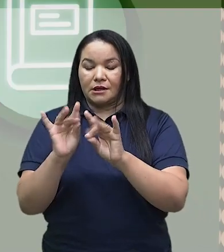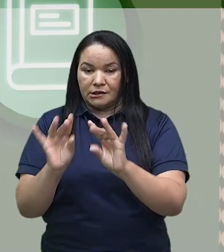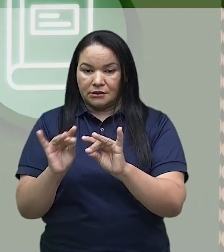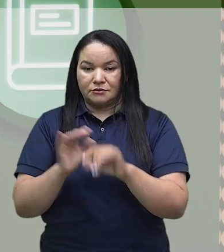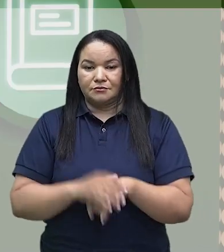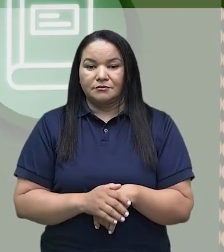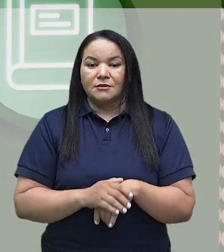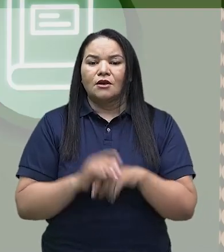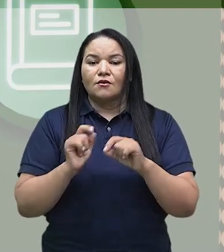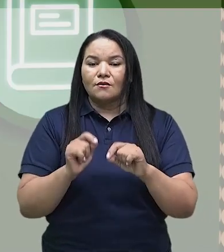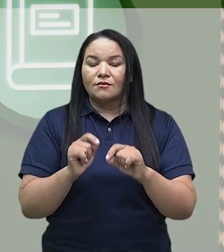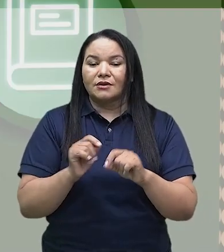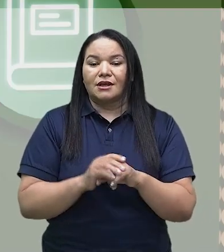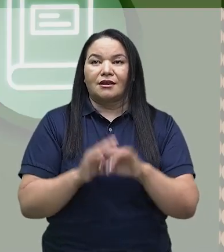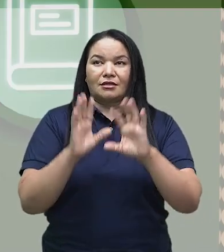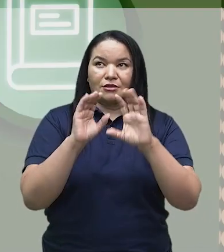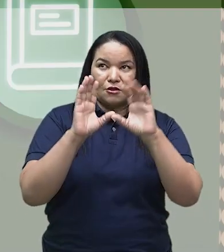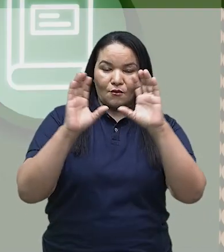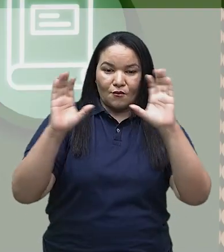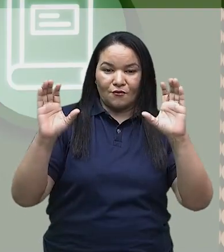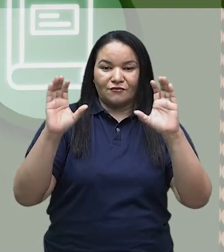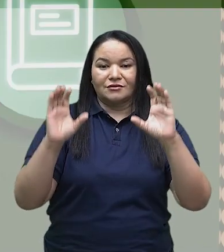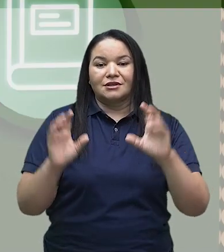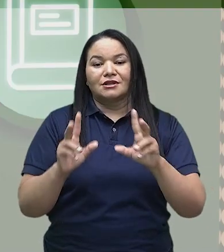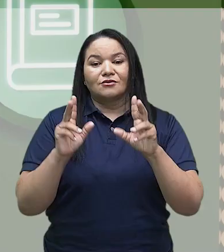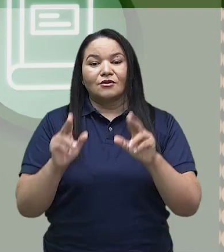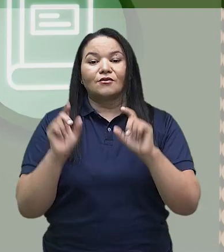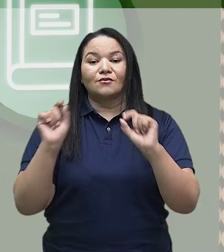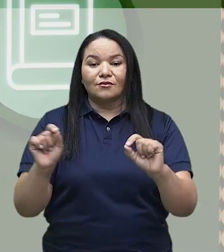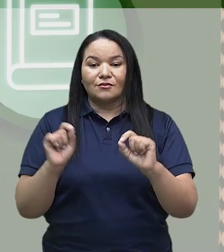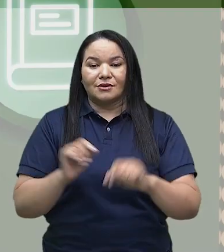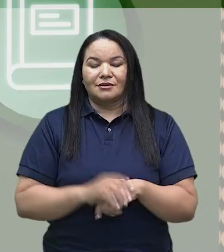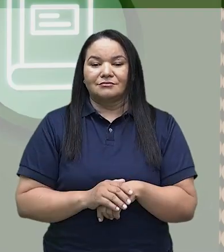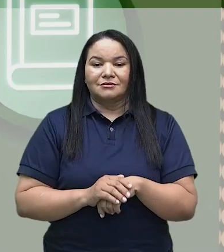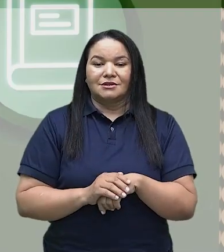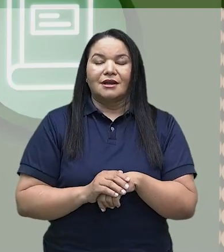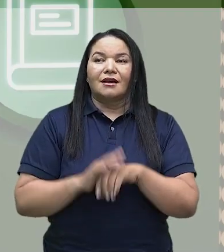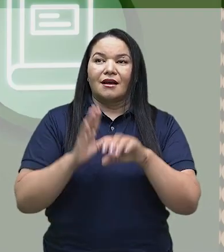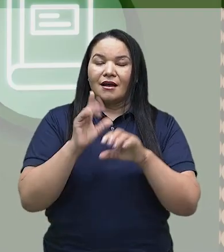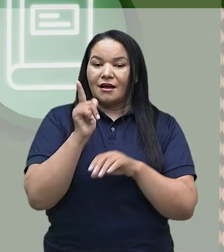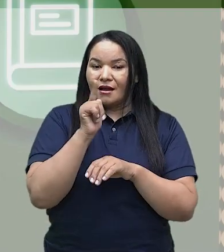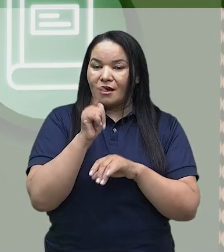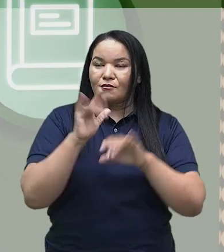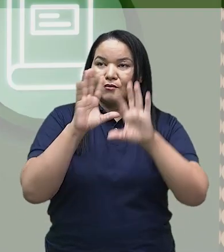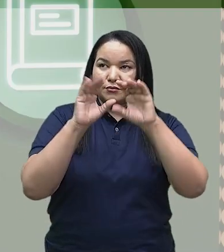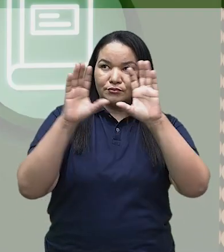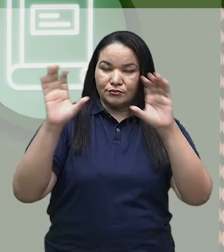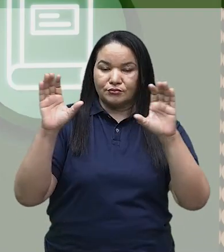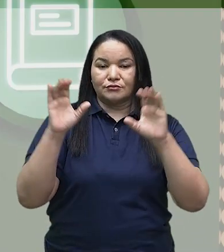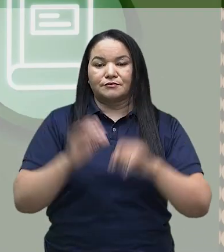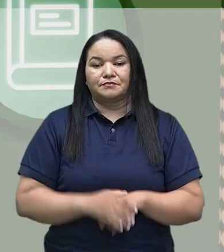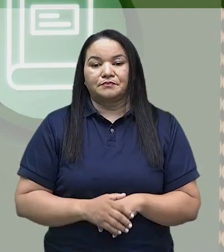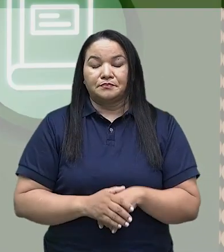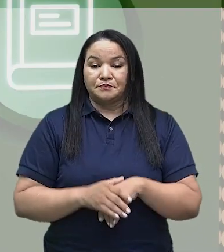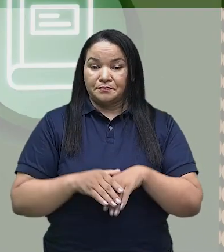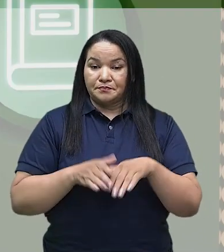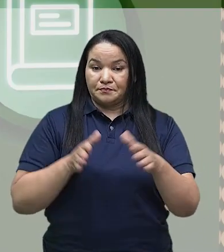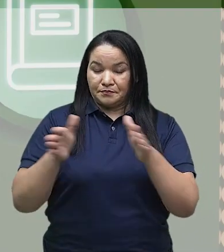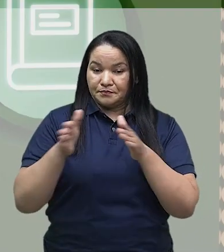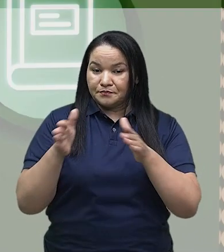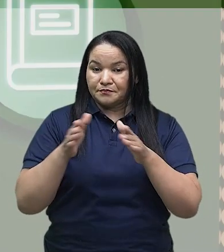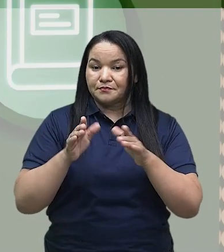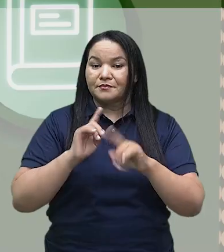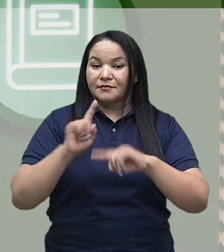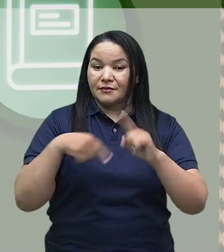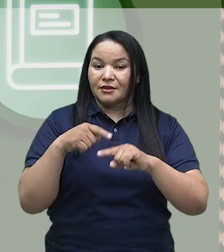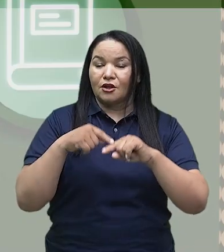líquido, formando as nuvens, que nada mais são do que gotículas de água. Em determinado momento, essas